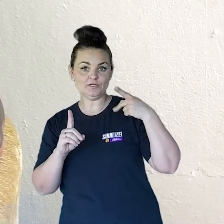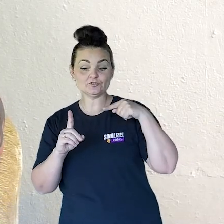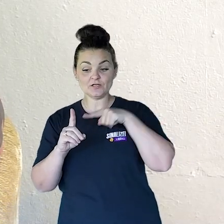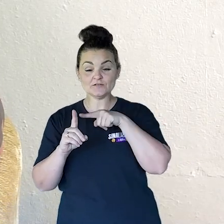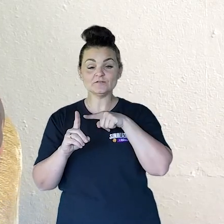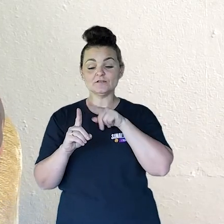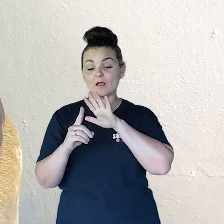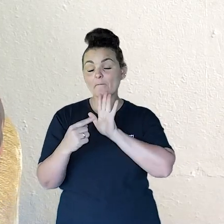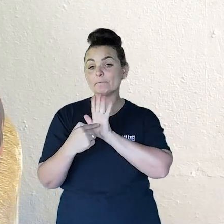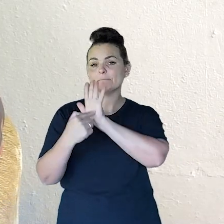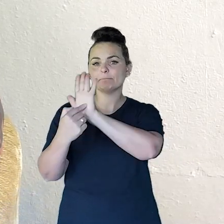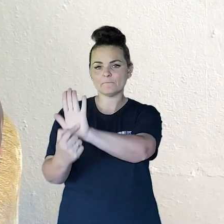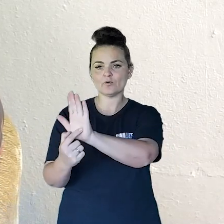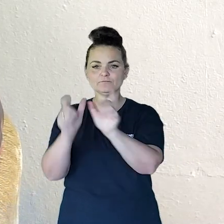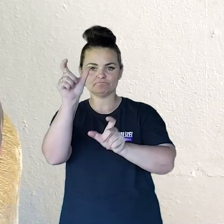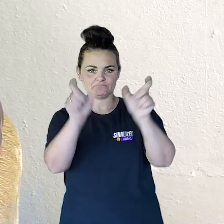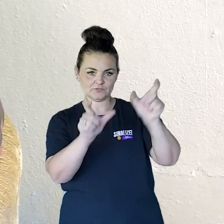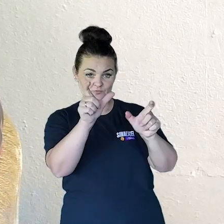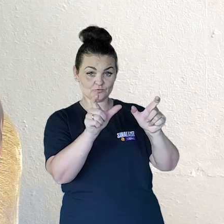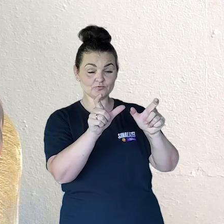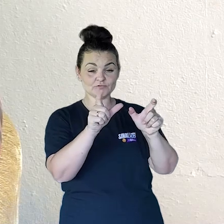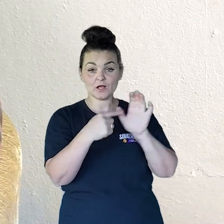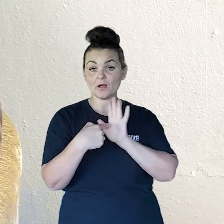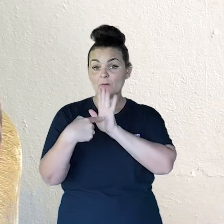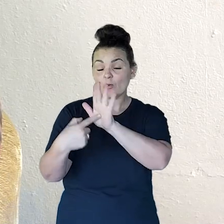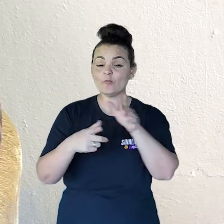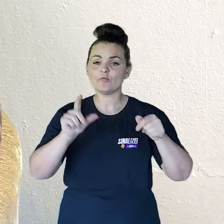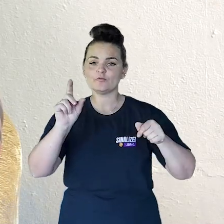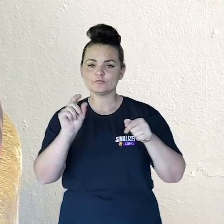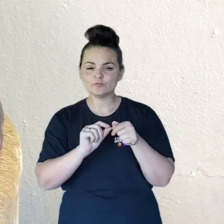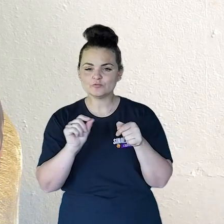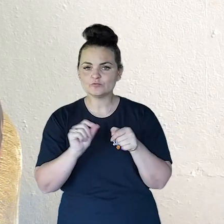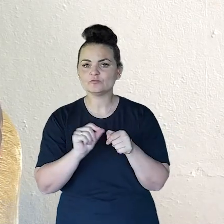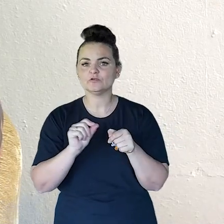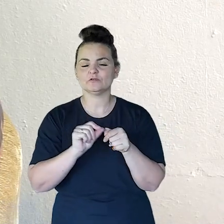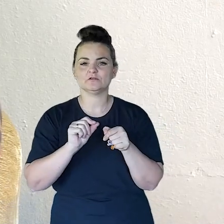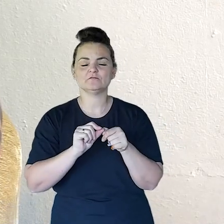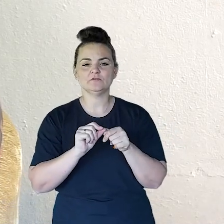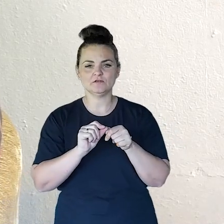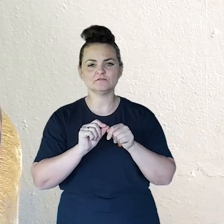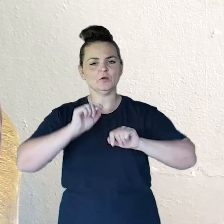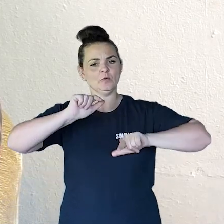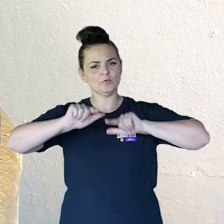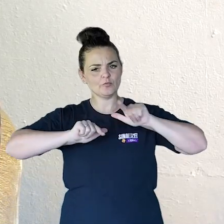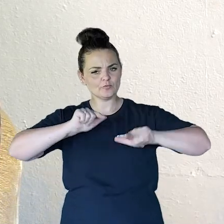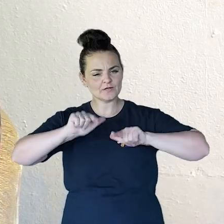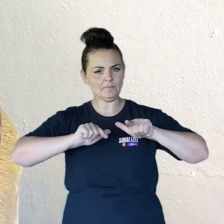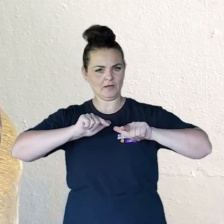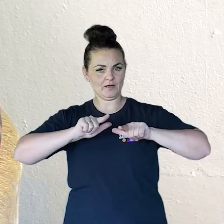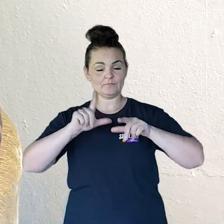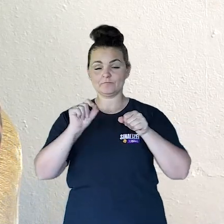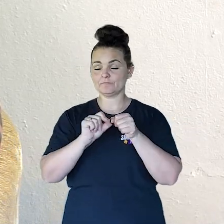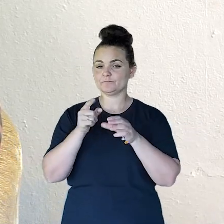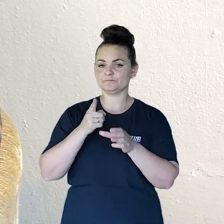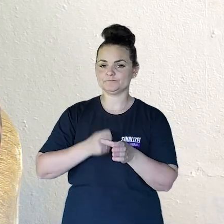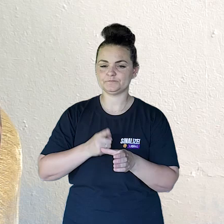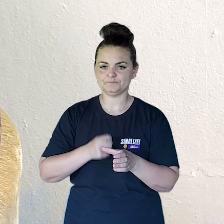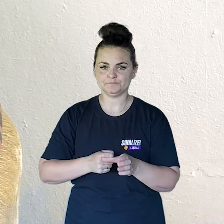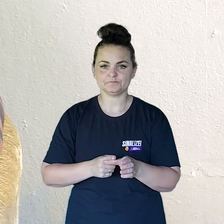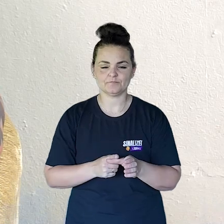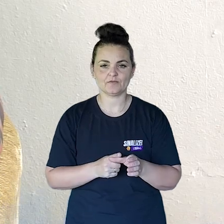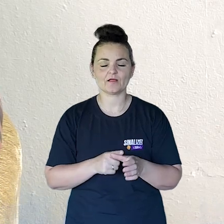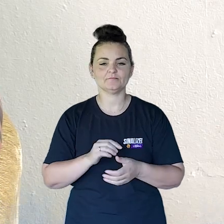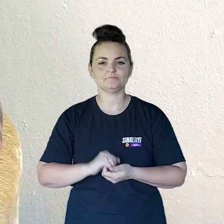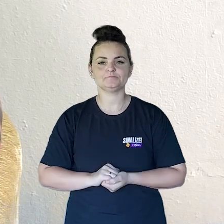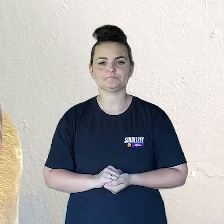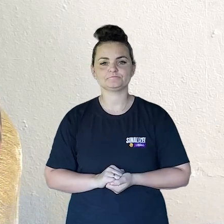momento que você vai ver o que você fez. Qual que é que trabalho você entregou para a cidade. Né? Então